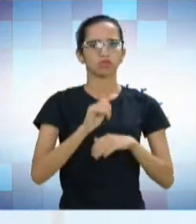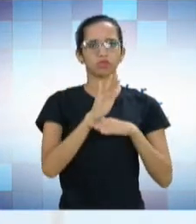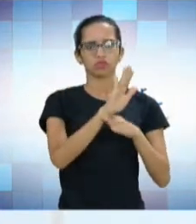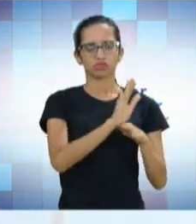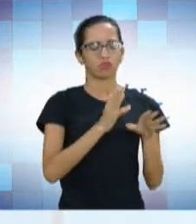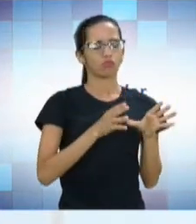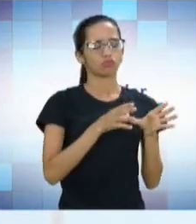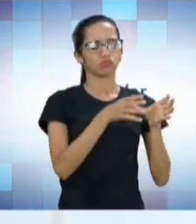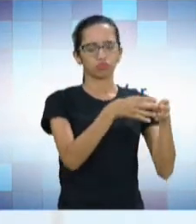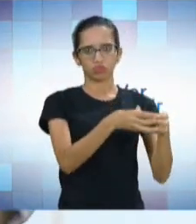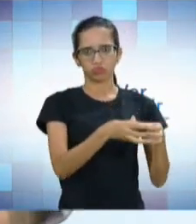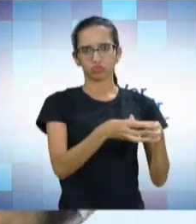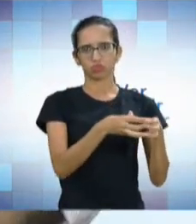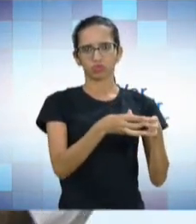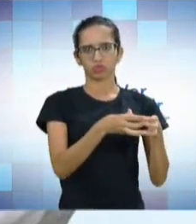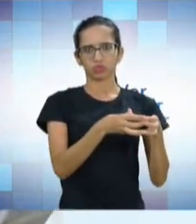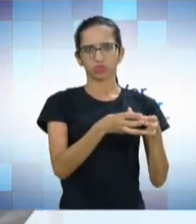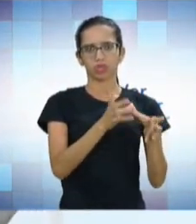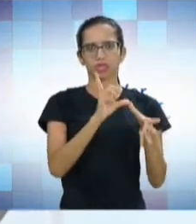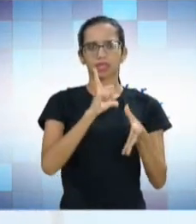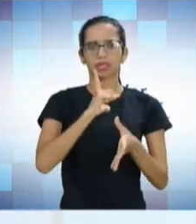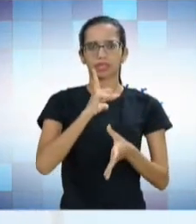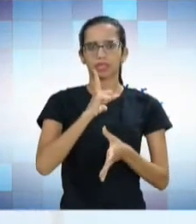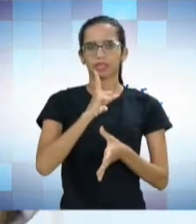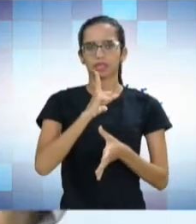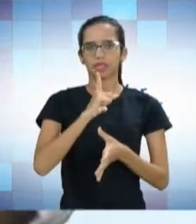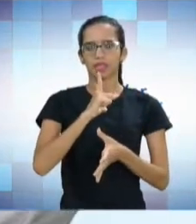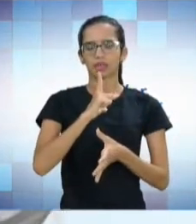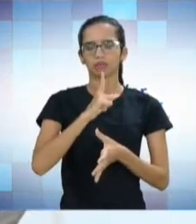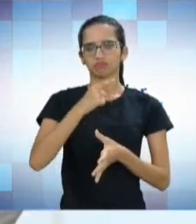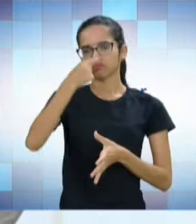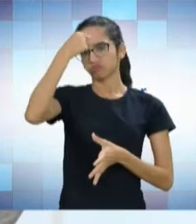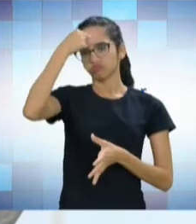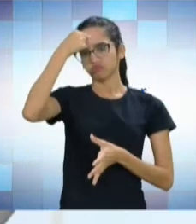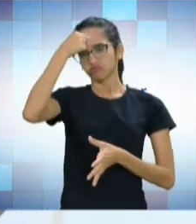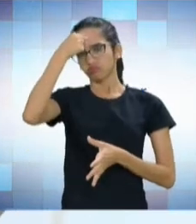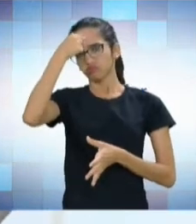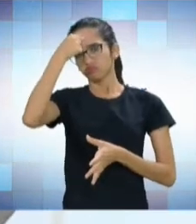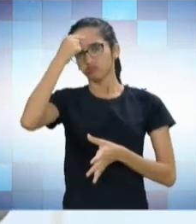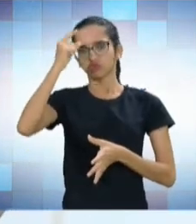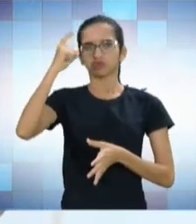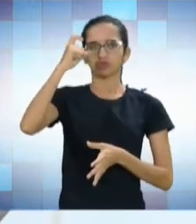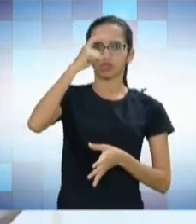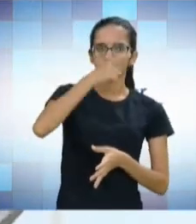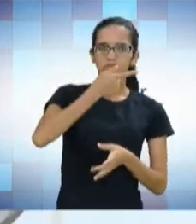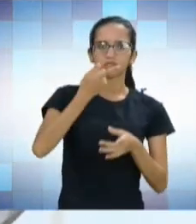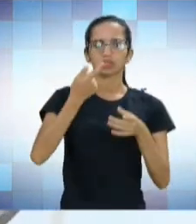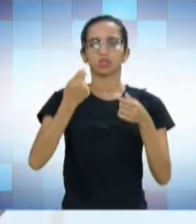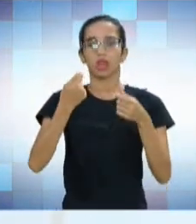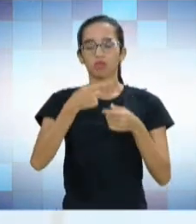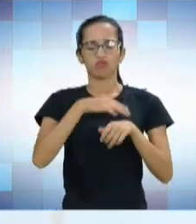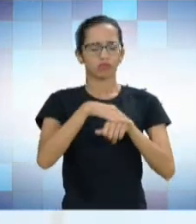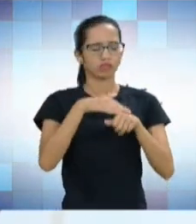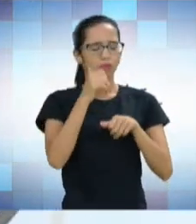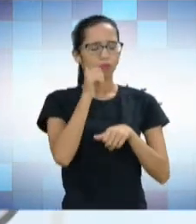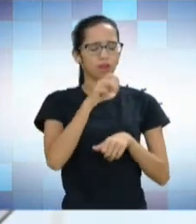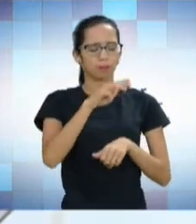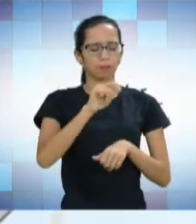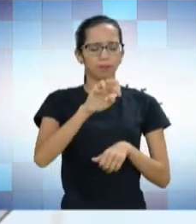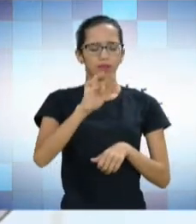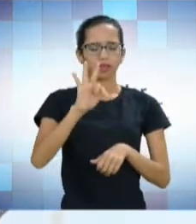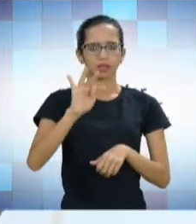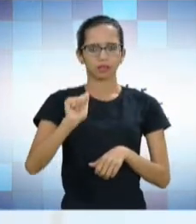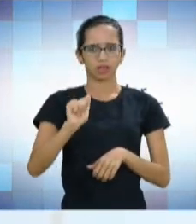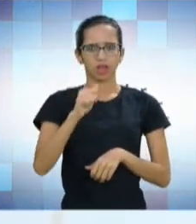assistência aos grupos lac que tem transtorno mental e conversando lá com a marta que ela tem um projeto belíssimo